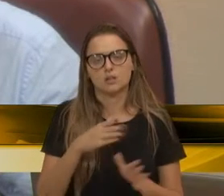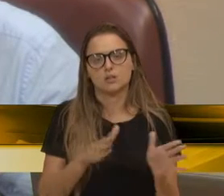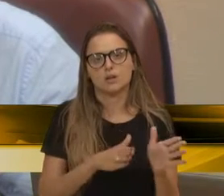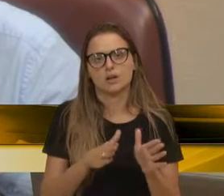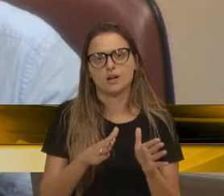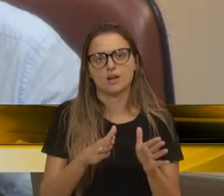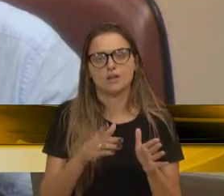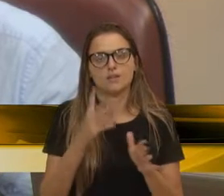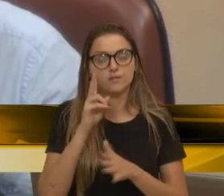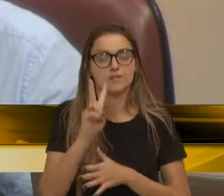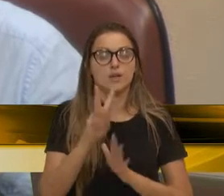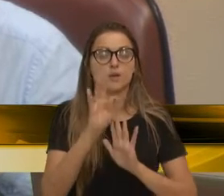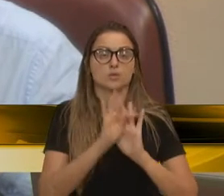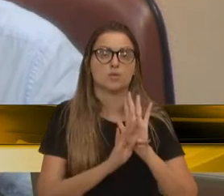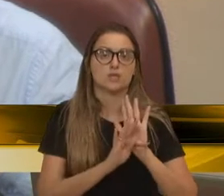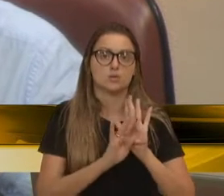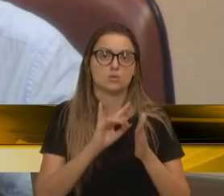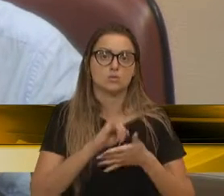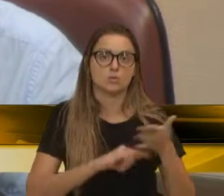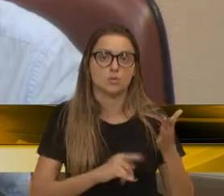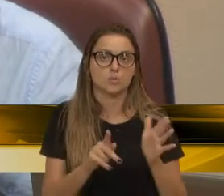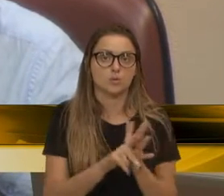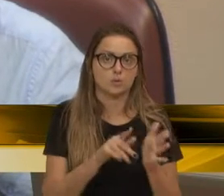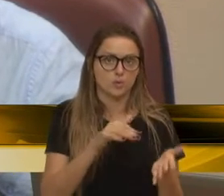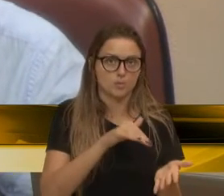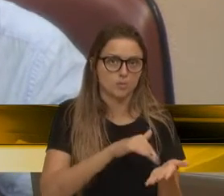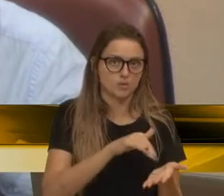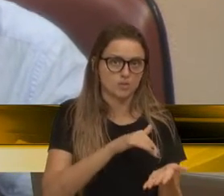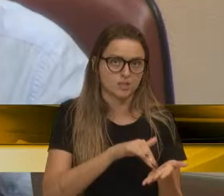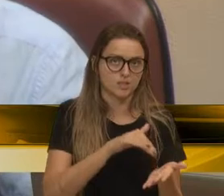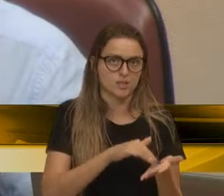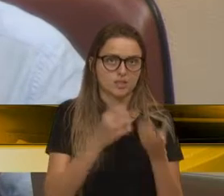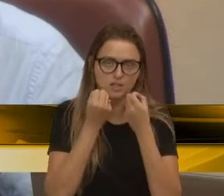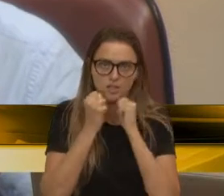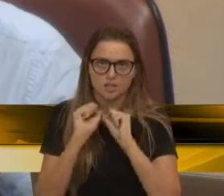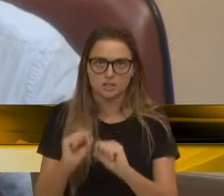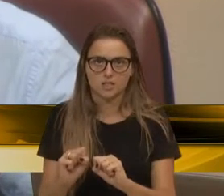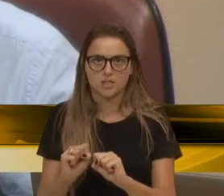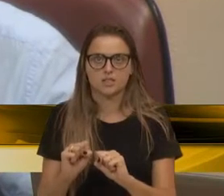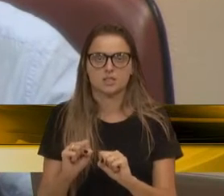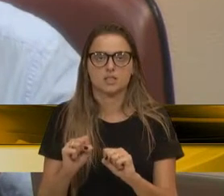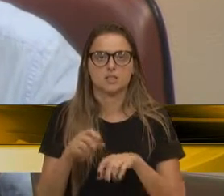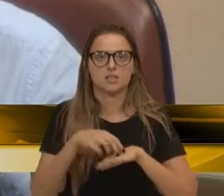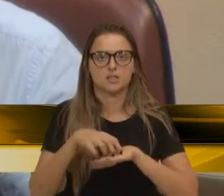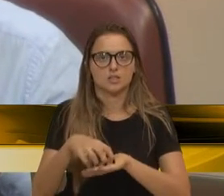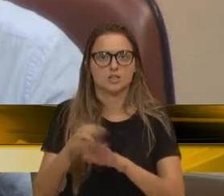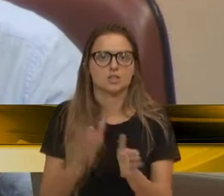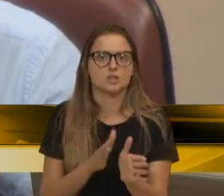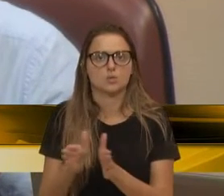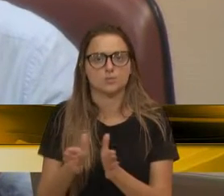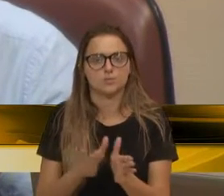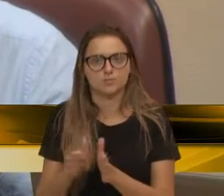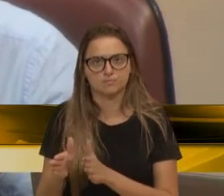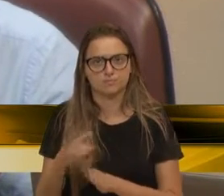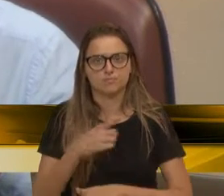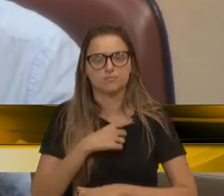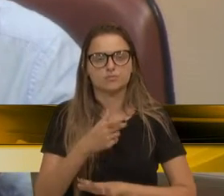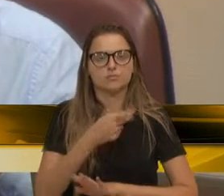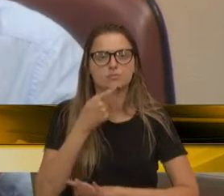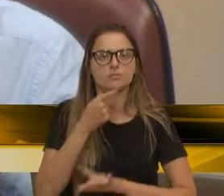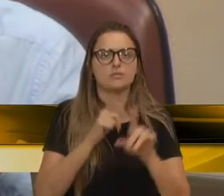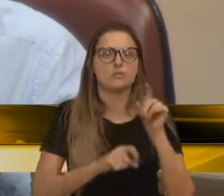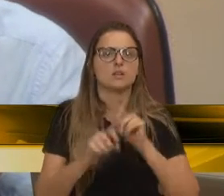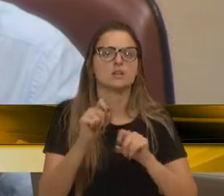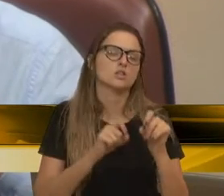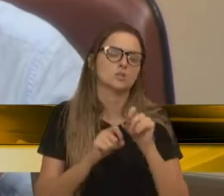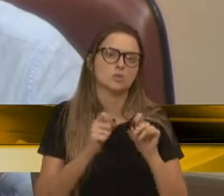chancelado em tempo pelo próprio secretário da secretaria municipal de transporte e mobilidade que registrou some